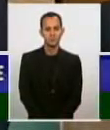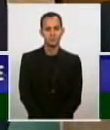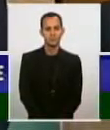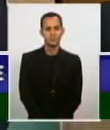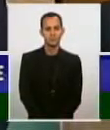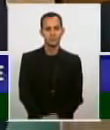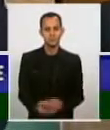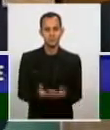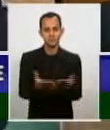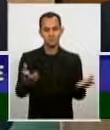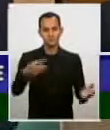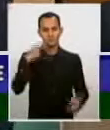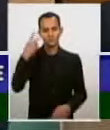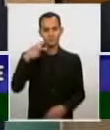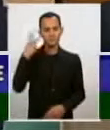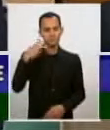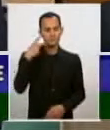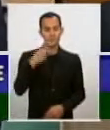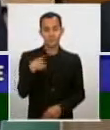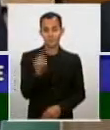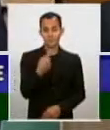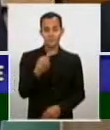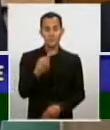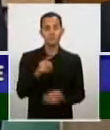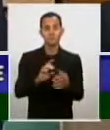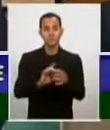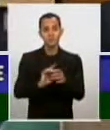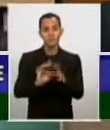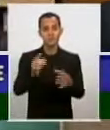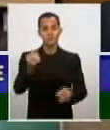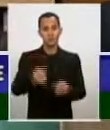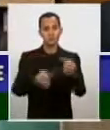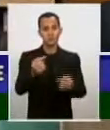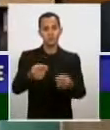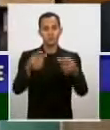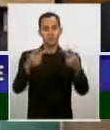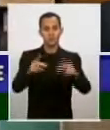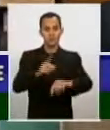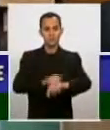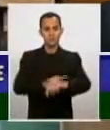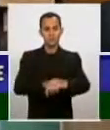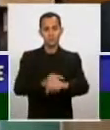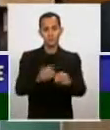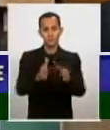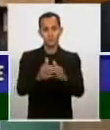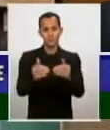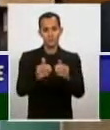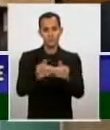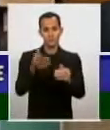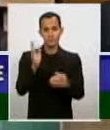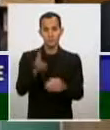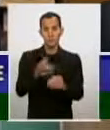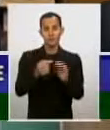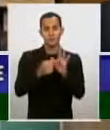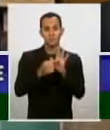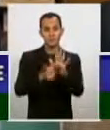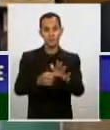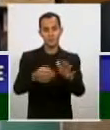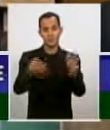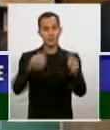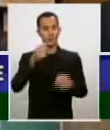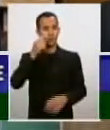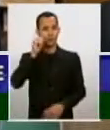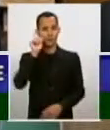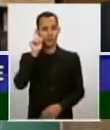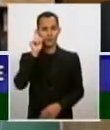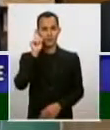Senhores vereadores, nós vamos colocar em discussão nesse momento os requerimentos que foram apresentados no dia de